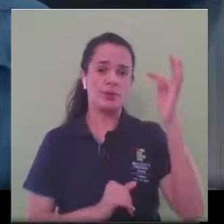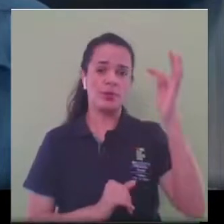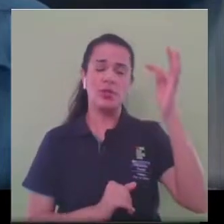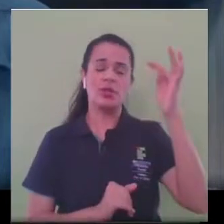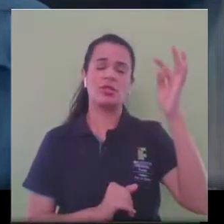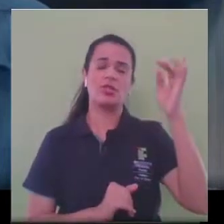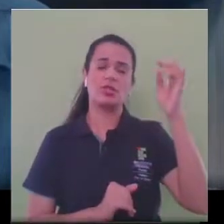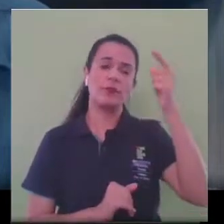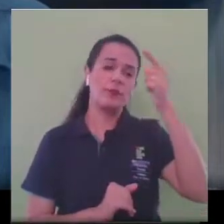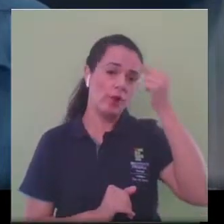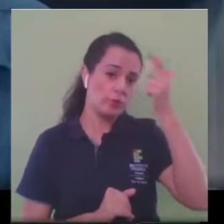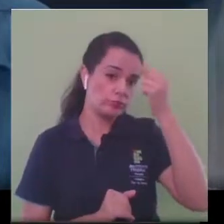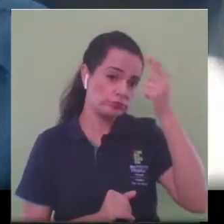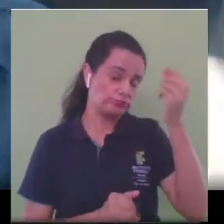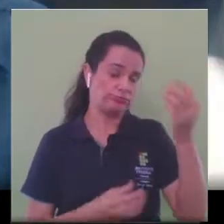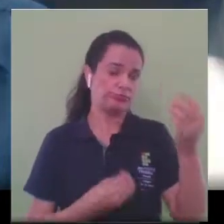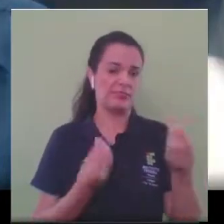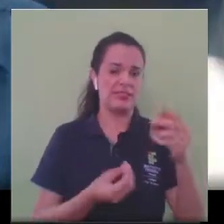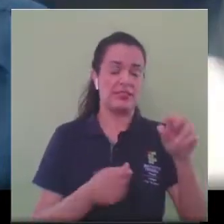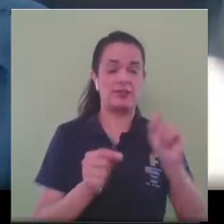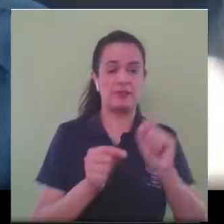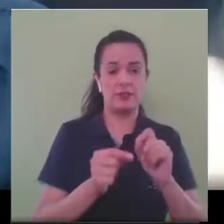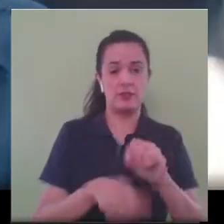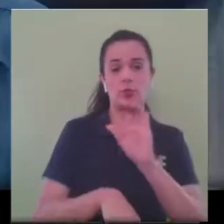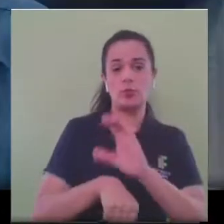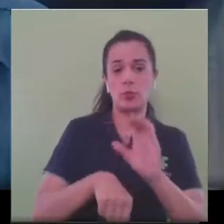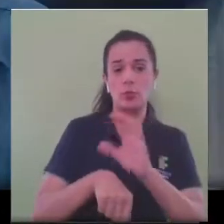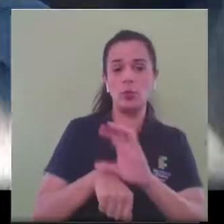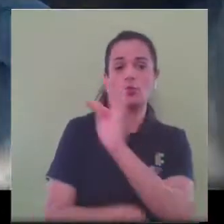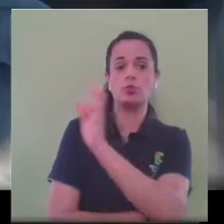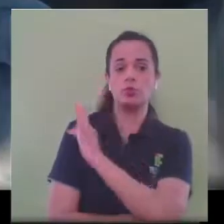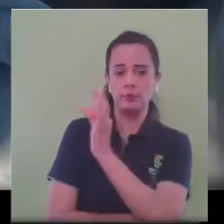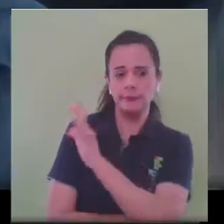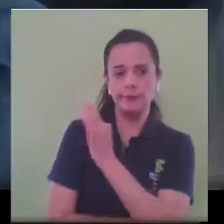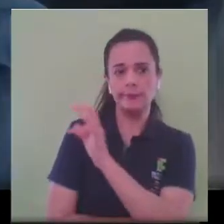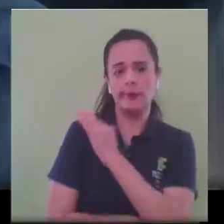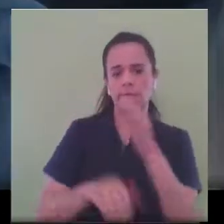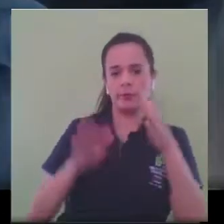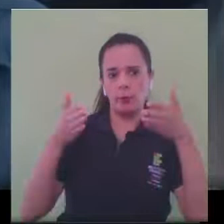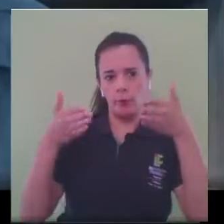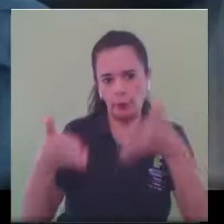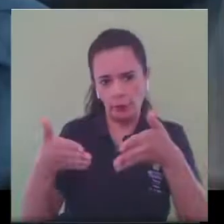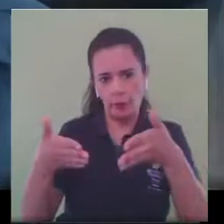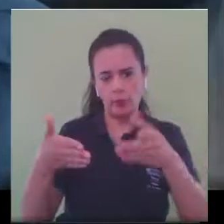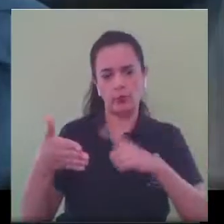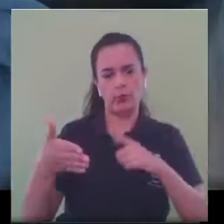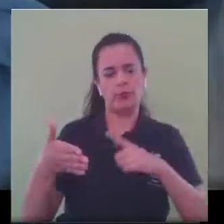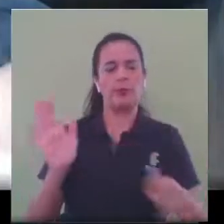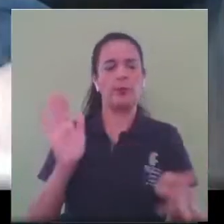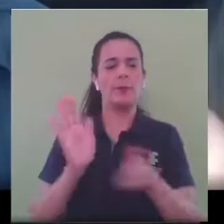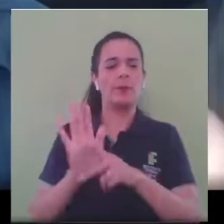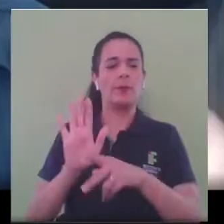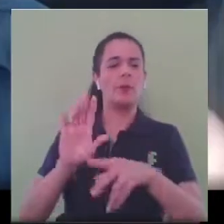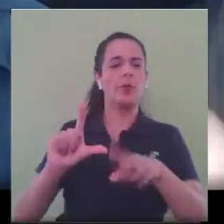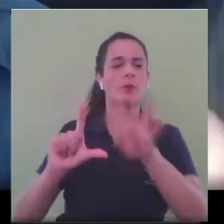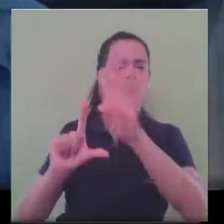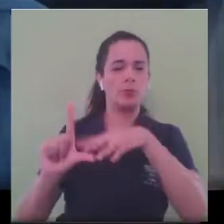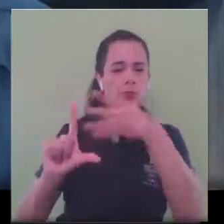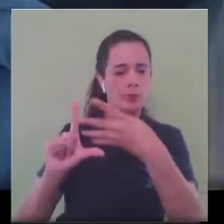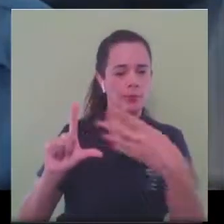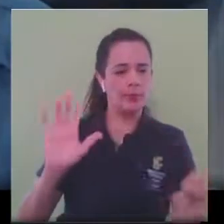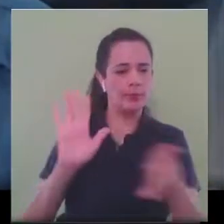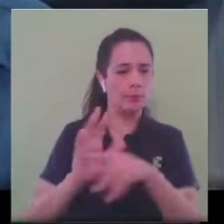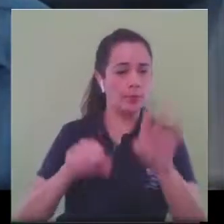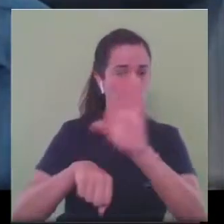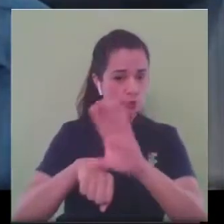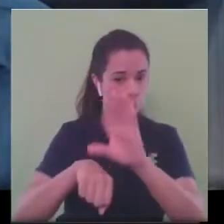que você estiver fazendo, curso técnico, ou seja, estão vinculados a uma grade curricular. Essas leituras são inevitáveis